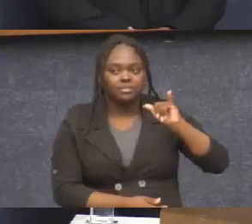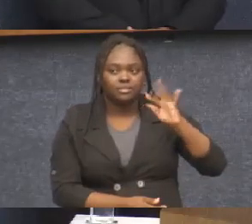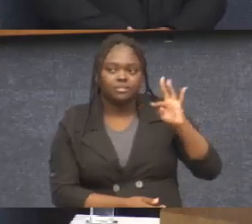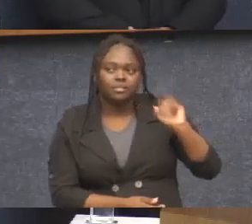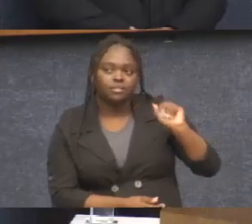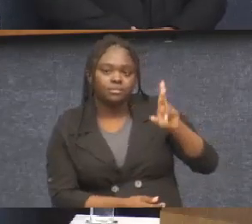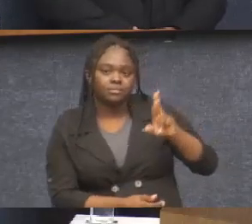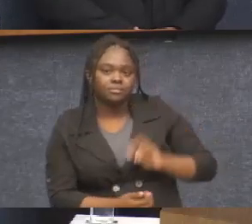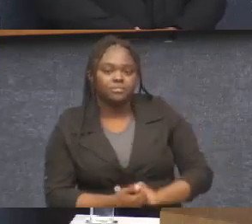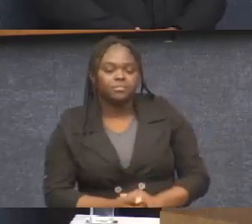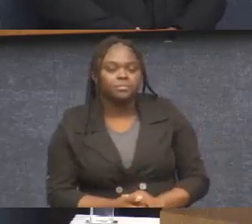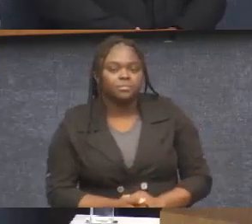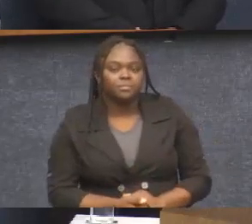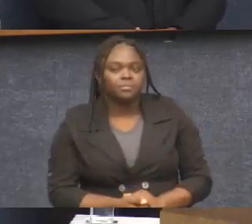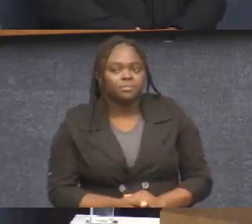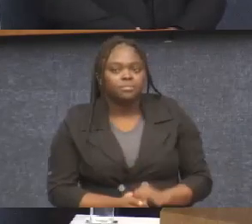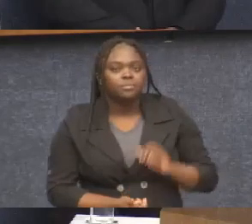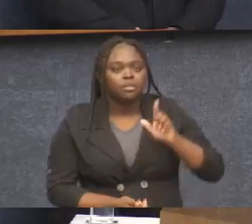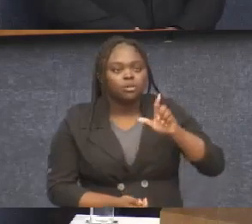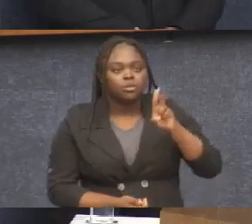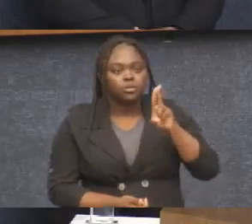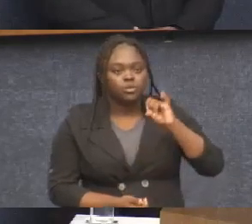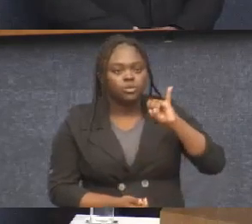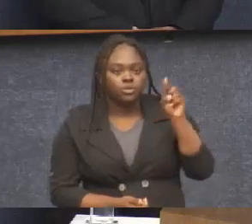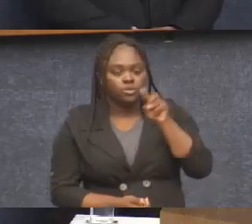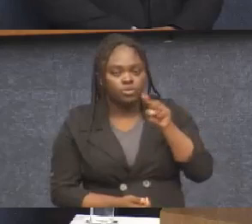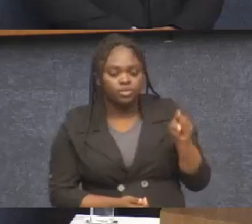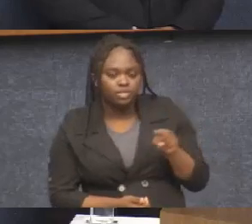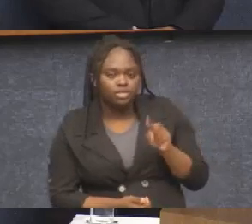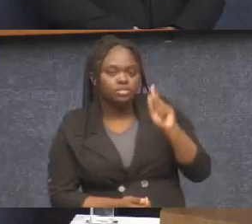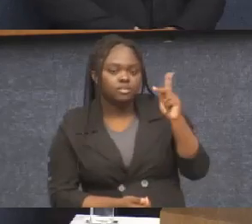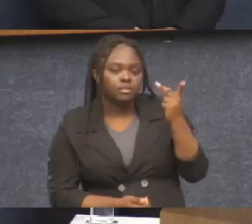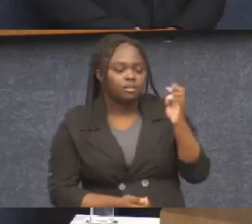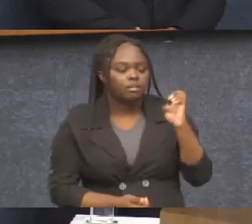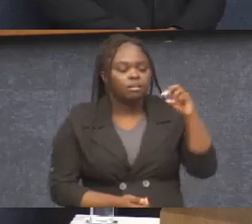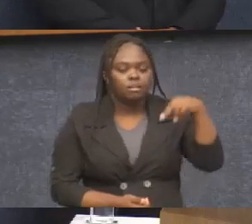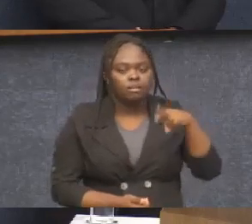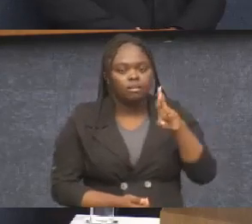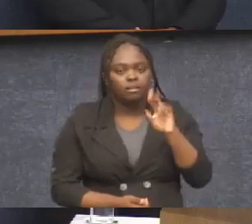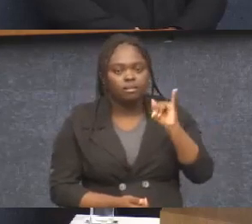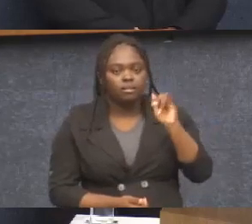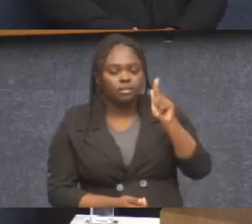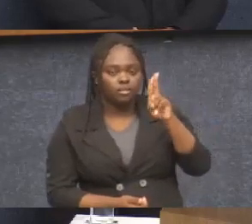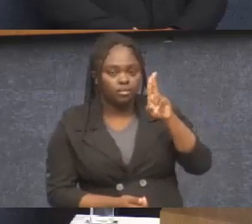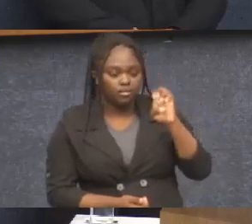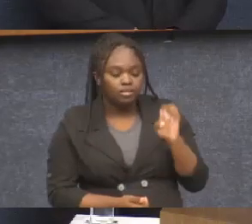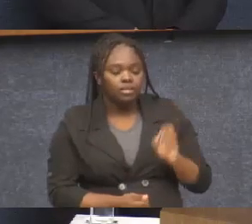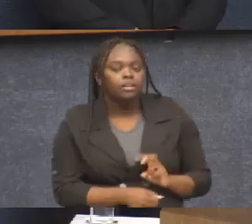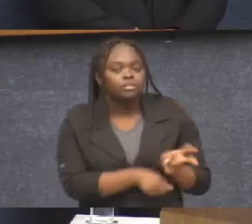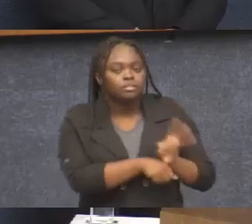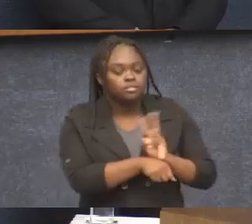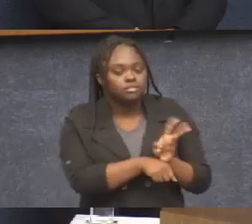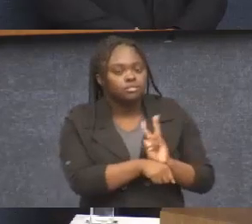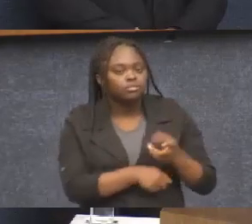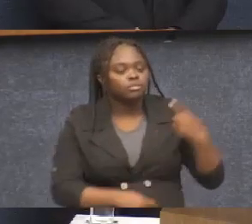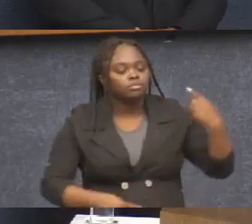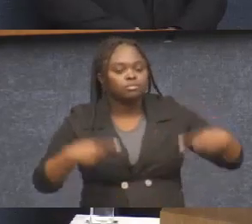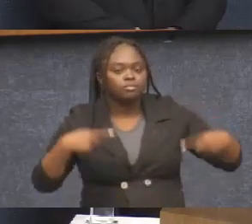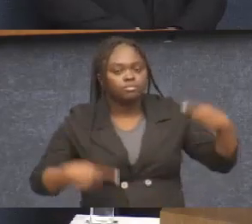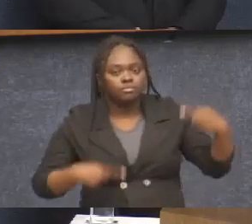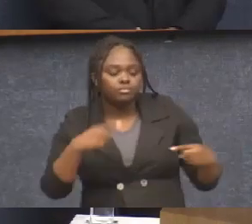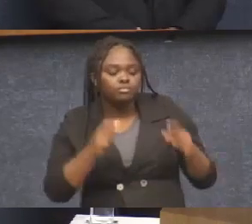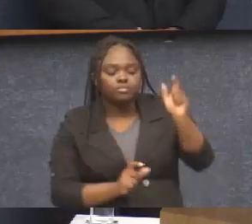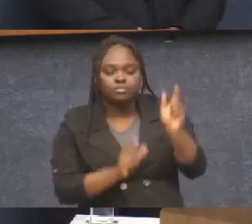Luiz Henrique Porto Villani, diretor de Políticas para as Pessoas com Deficiência da